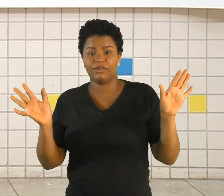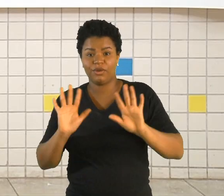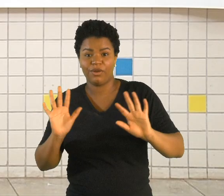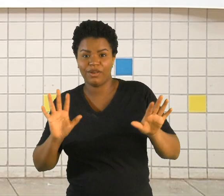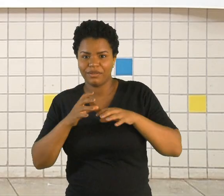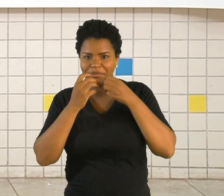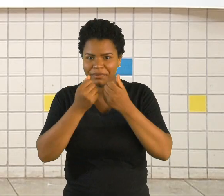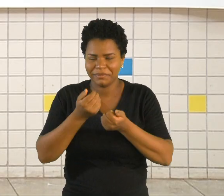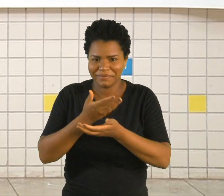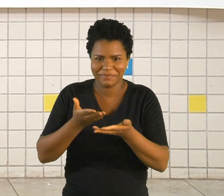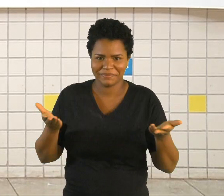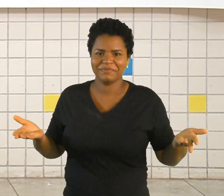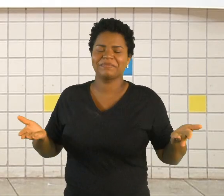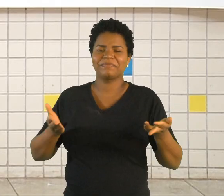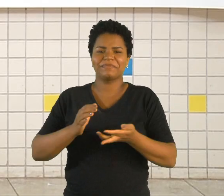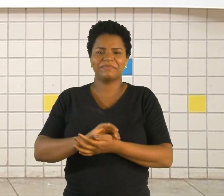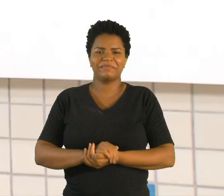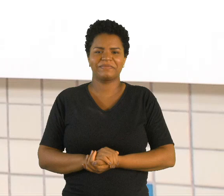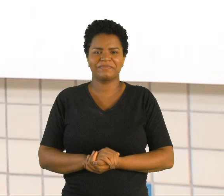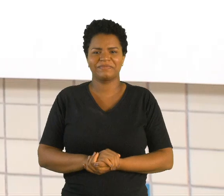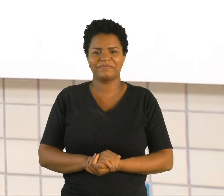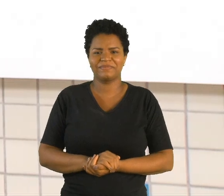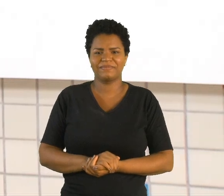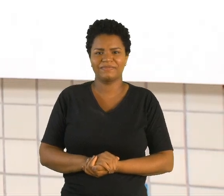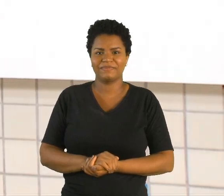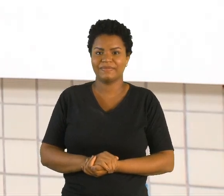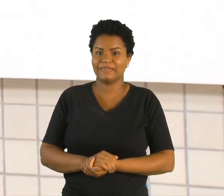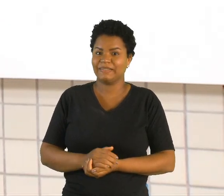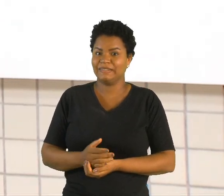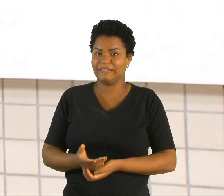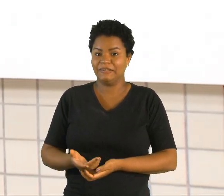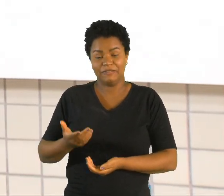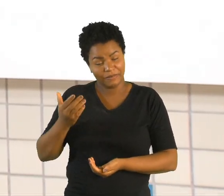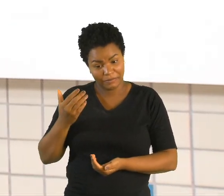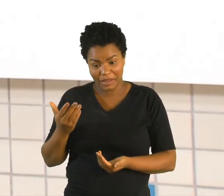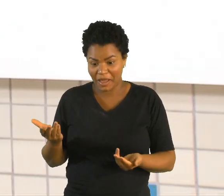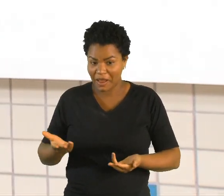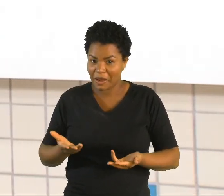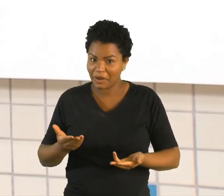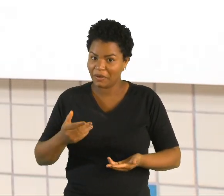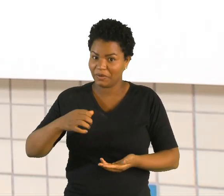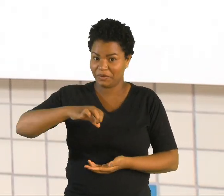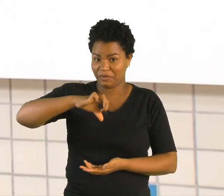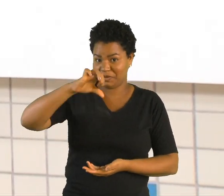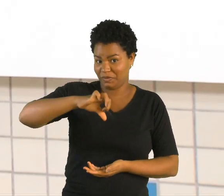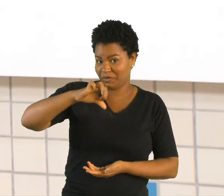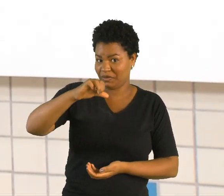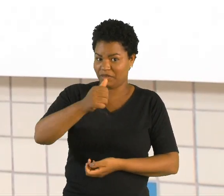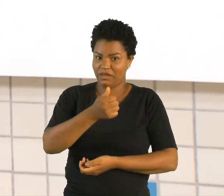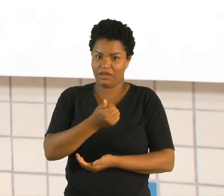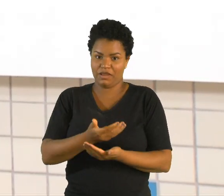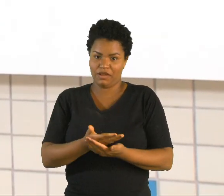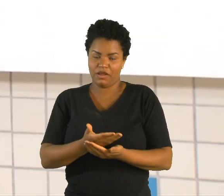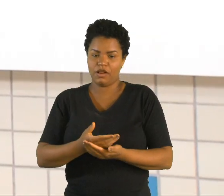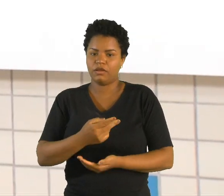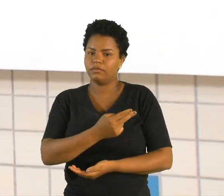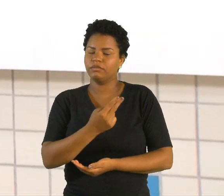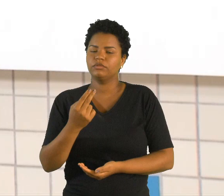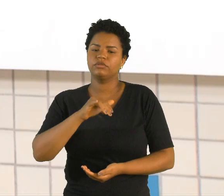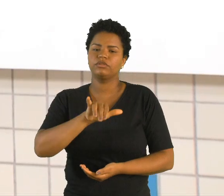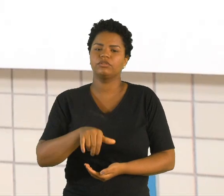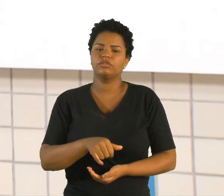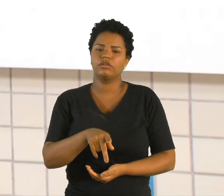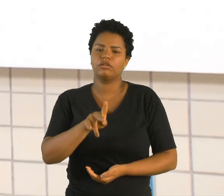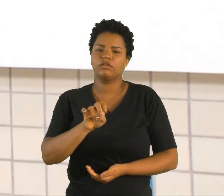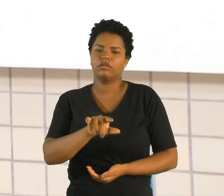pessoal, tudo bem com vocês? Lá vamos nós para a nossa 9ª aula, hein? Meu nome é Jaqueline, sou professora de matemática